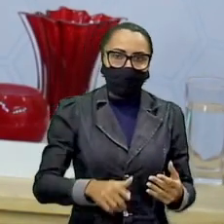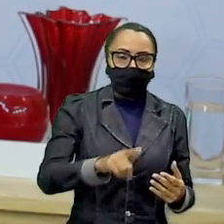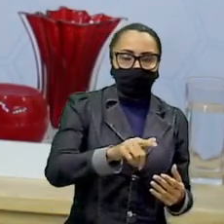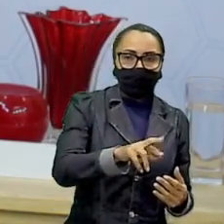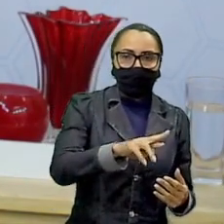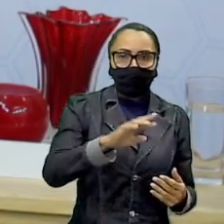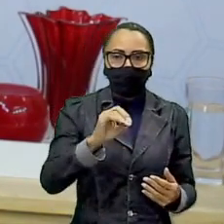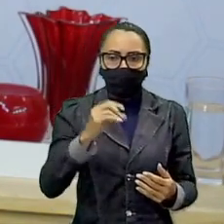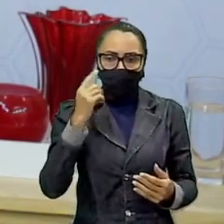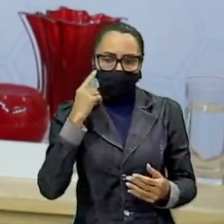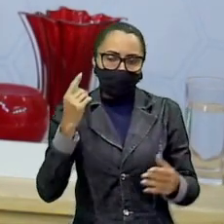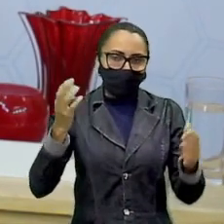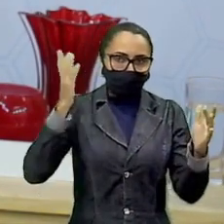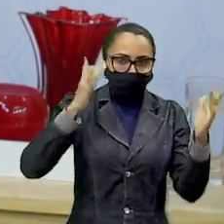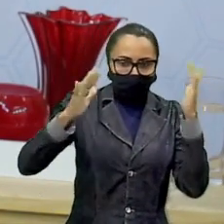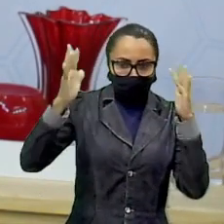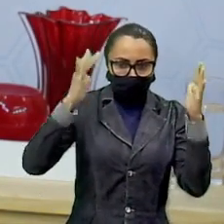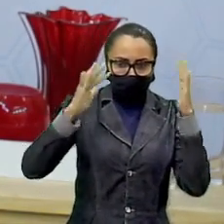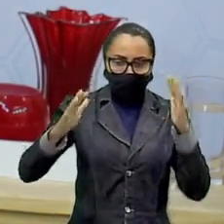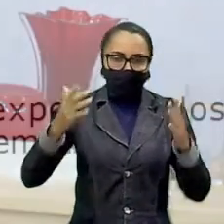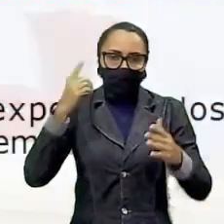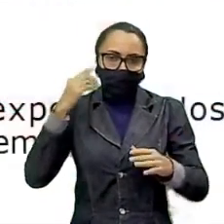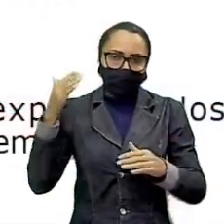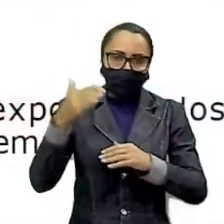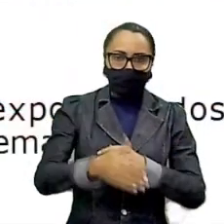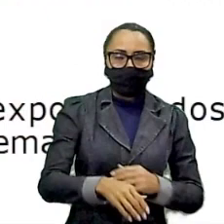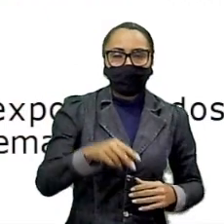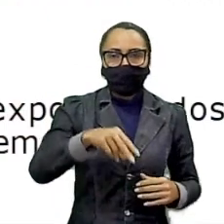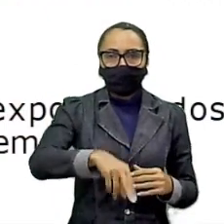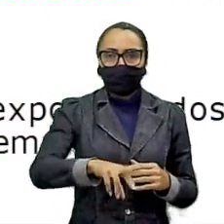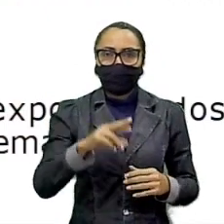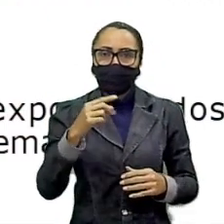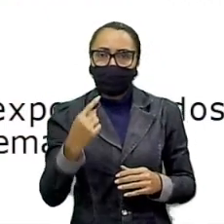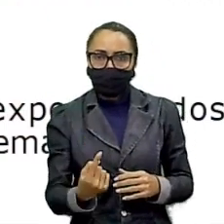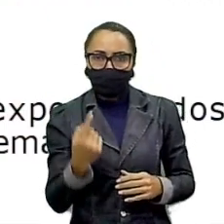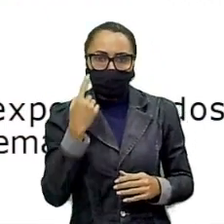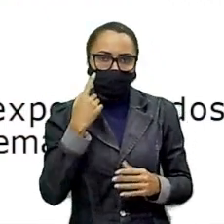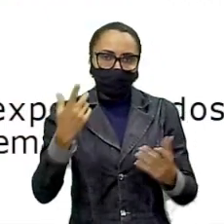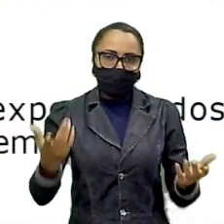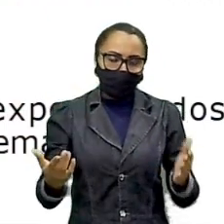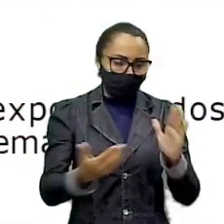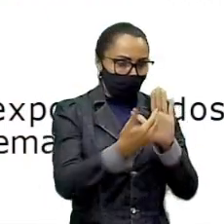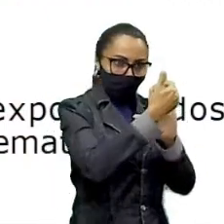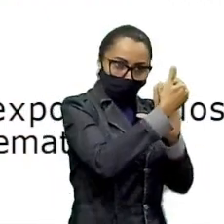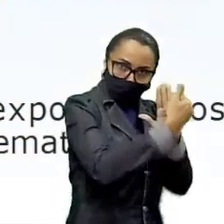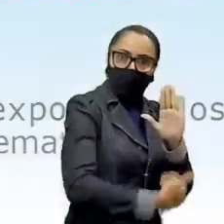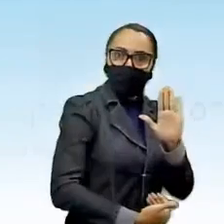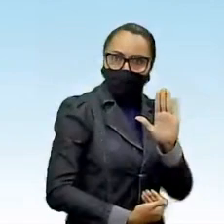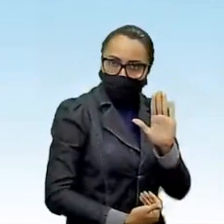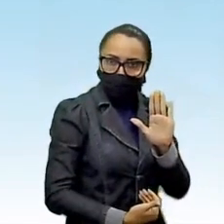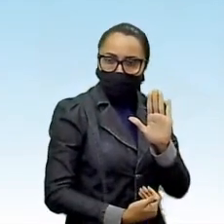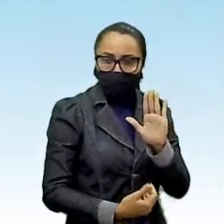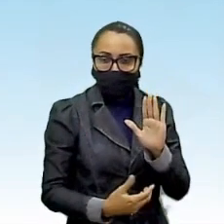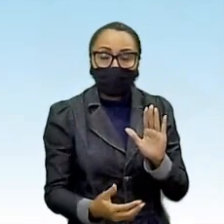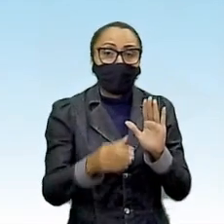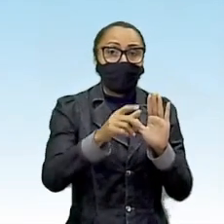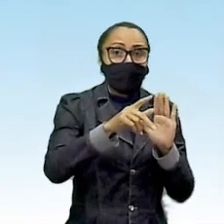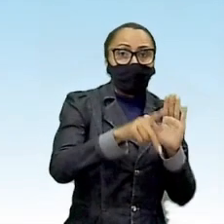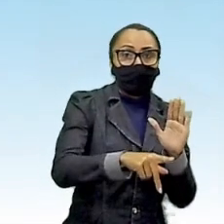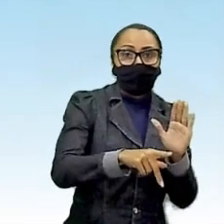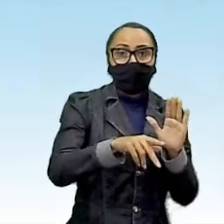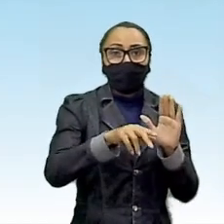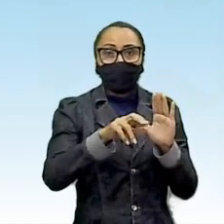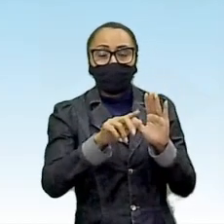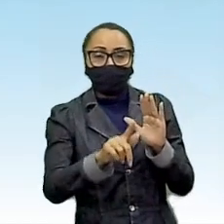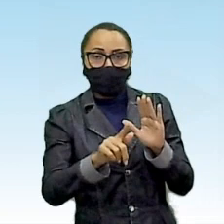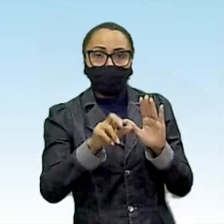que é a teoria, né, então dentro da NR1, ele trouxe um documento, né, chamado PGR, então mais uma sopa